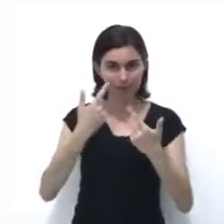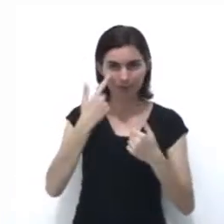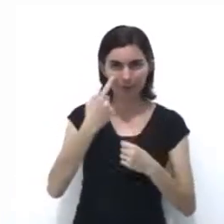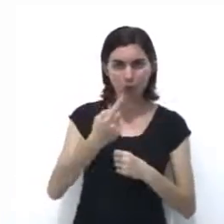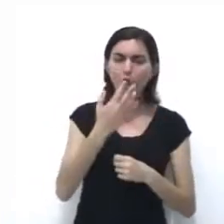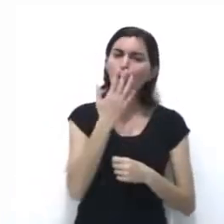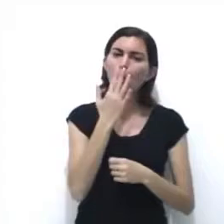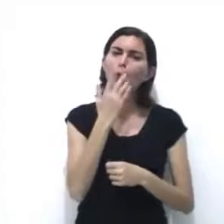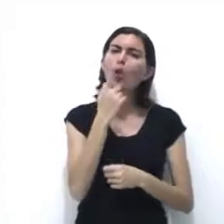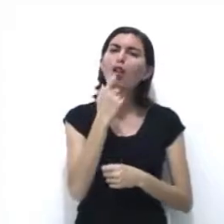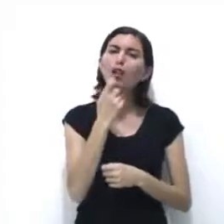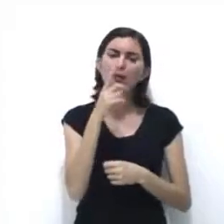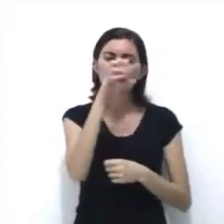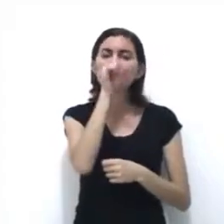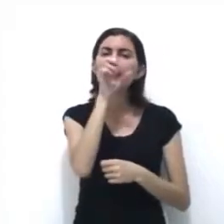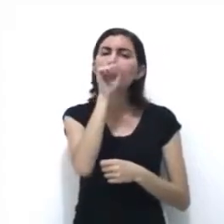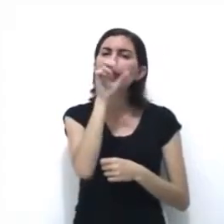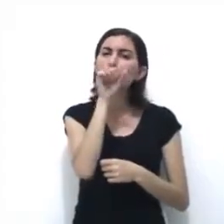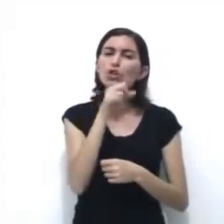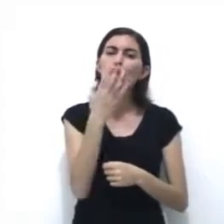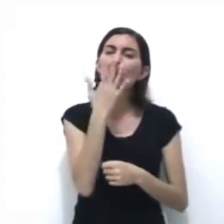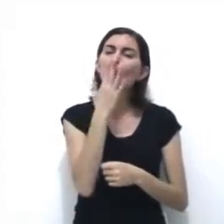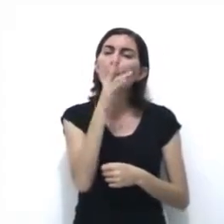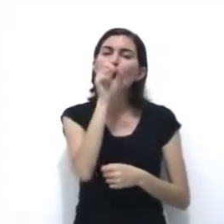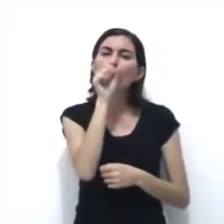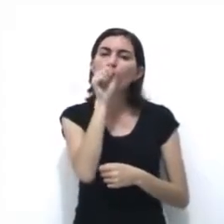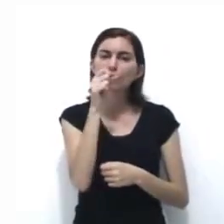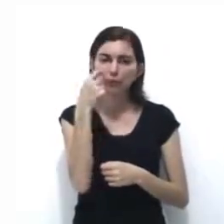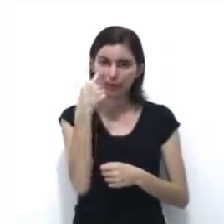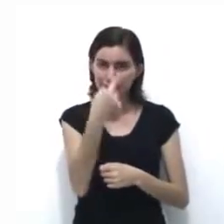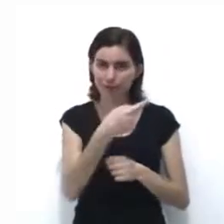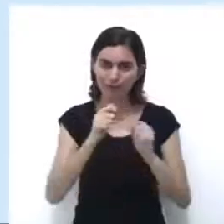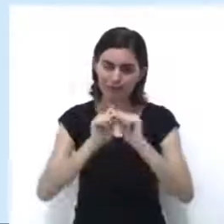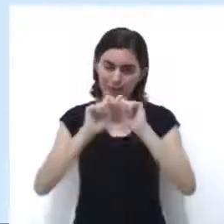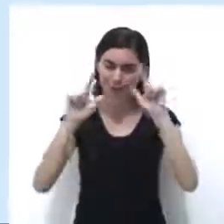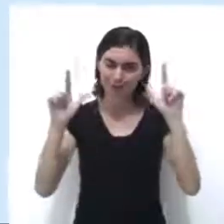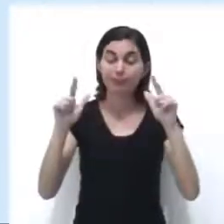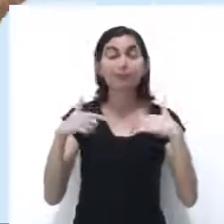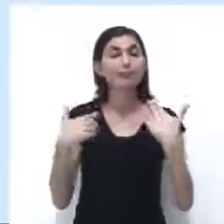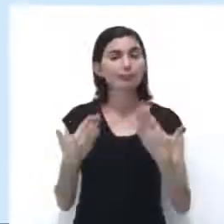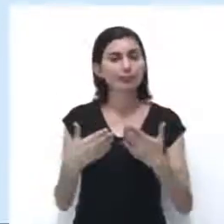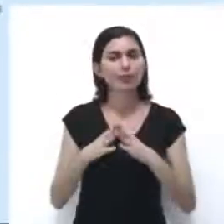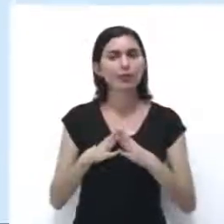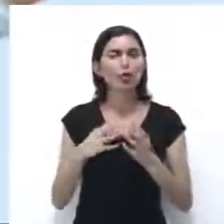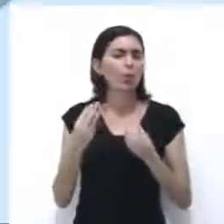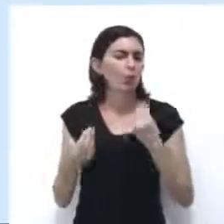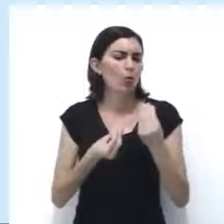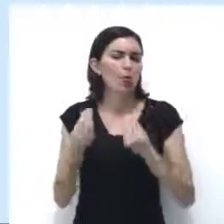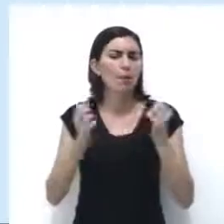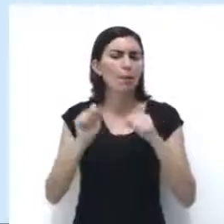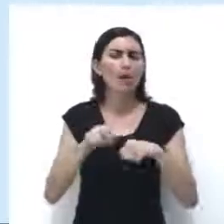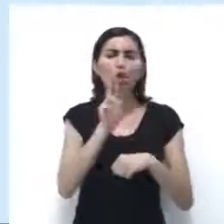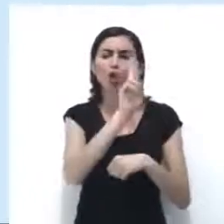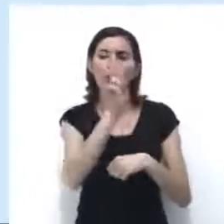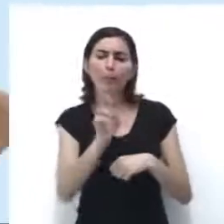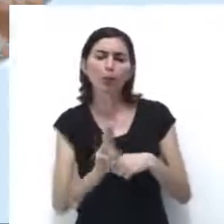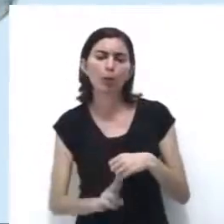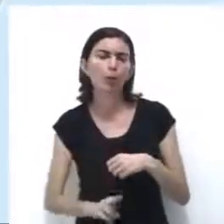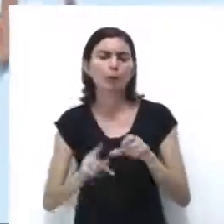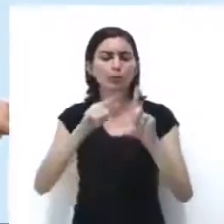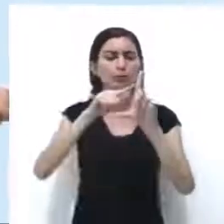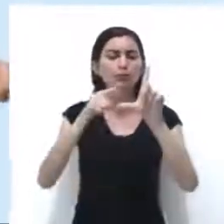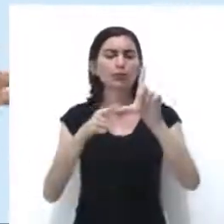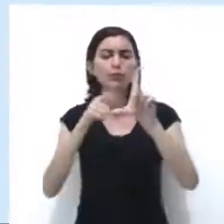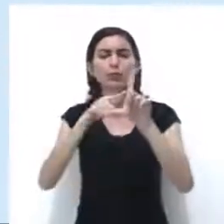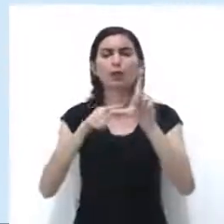destacada na cor laranja, assim como aparece na sua tela. Então, galerinha, como é que a gente pode nomear